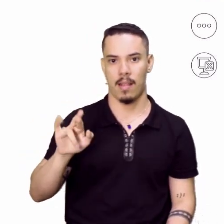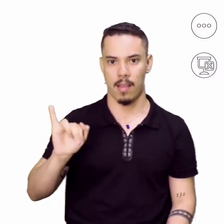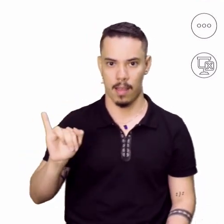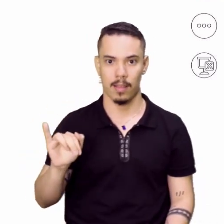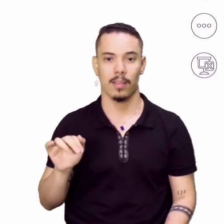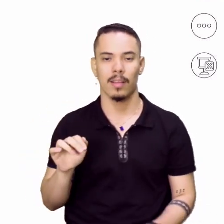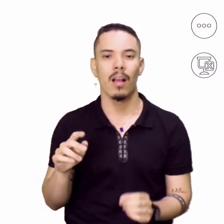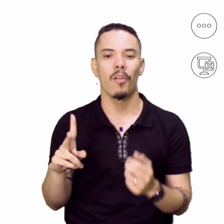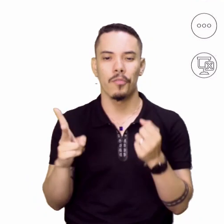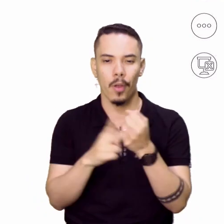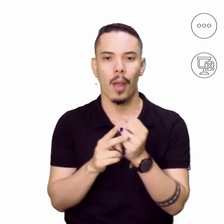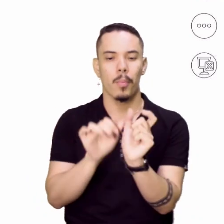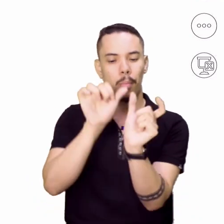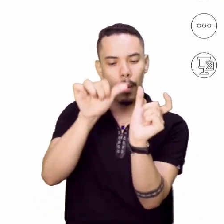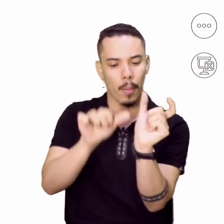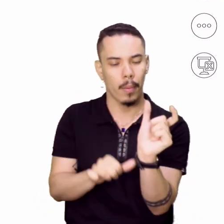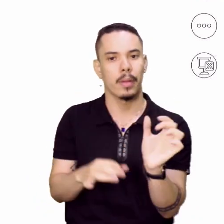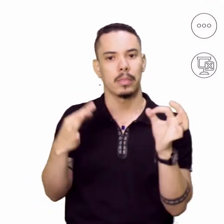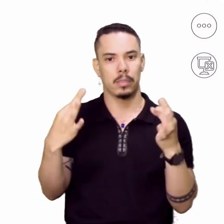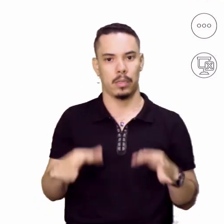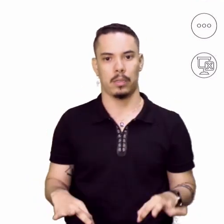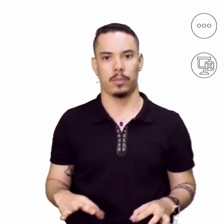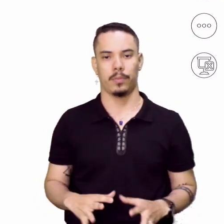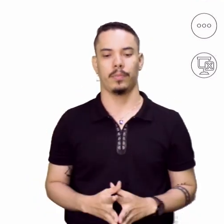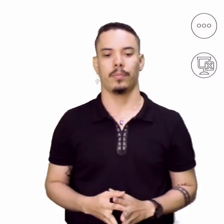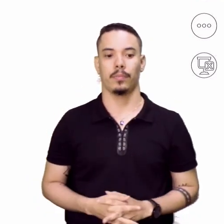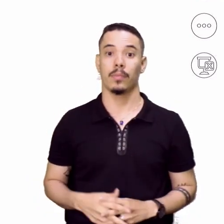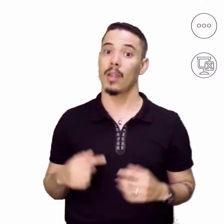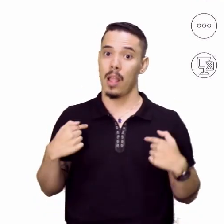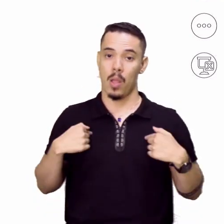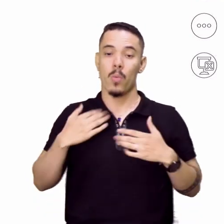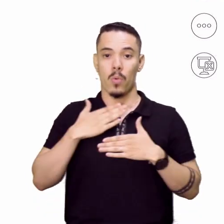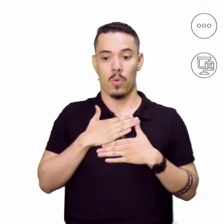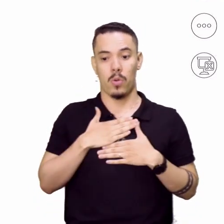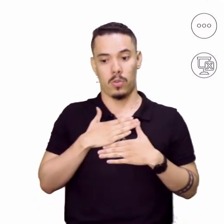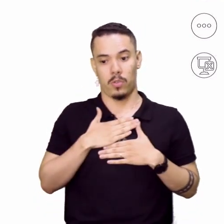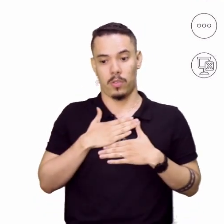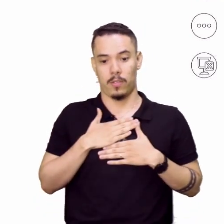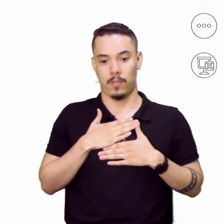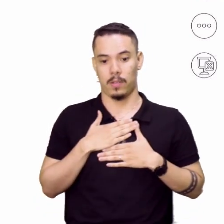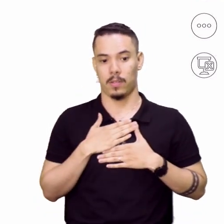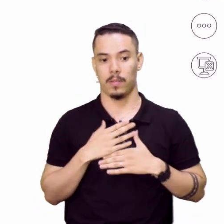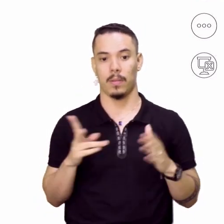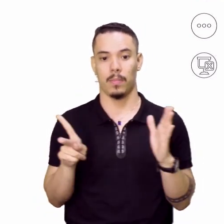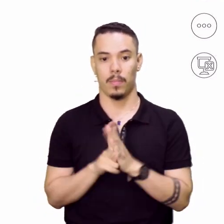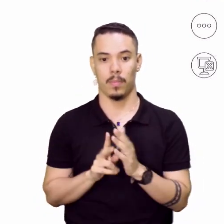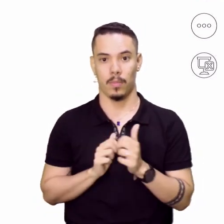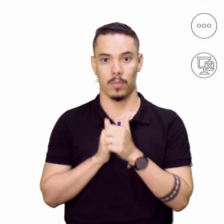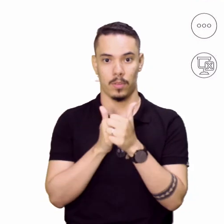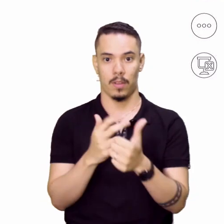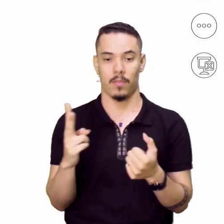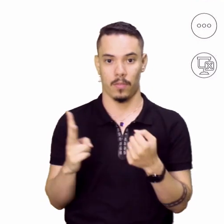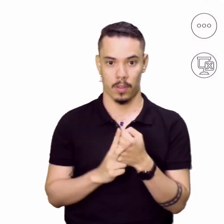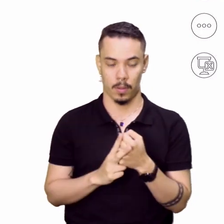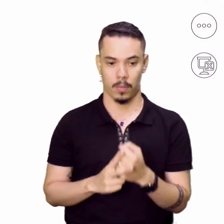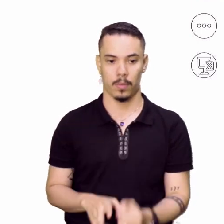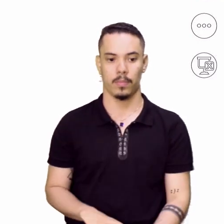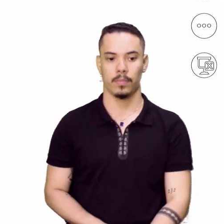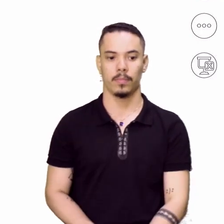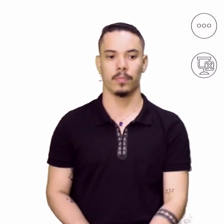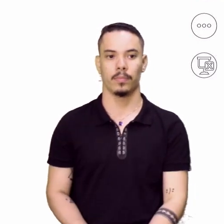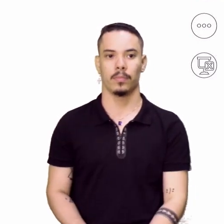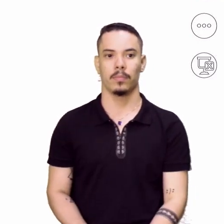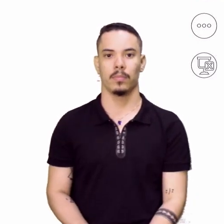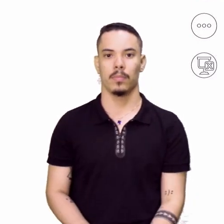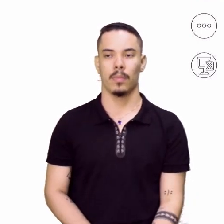3 horas então eu gosto muito de usar essa questão do do verbo mesmo no futuro e o eu seria esse